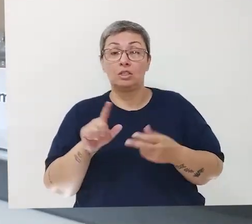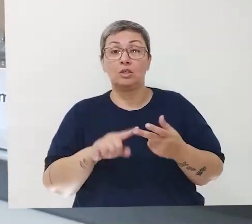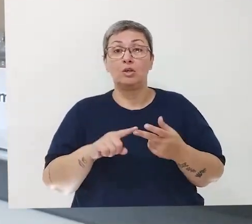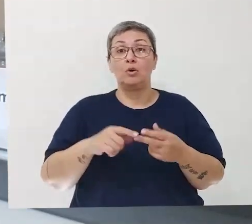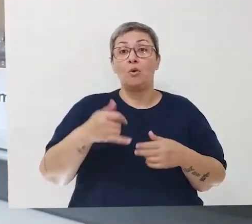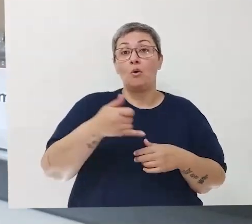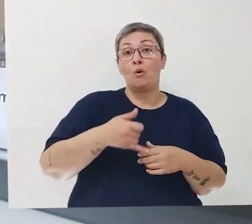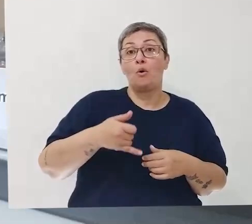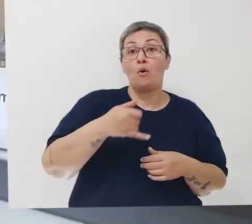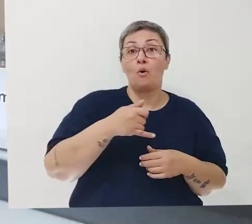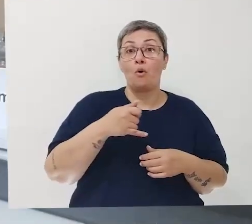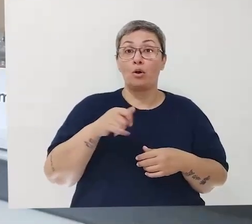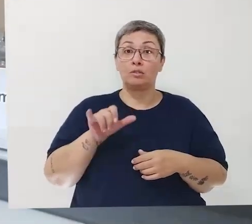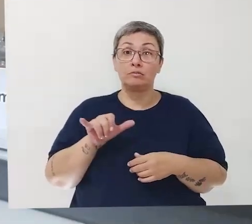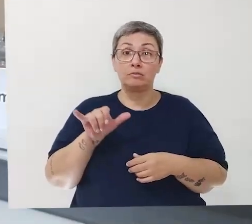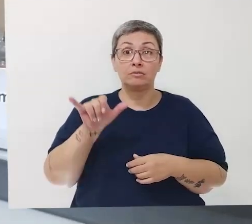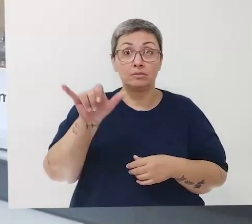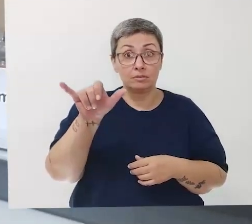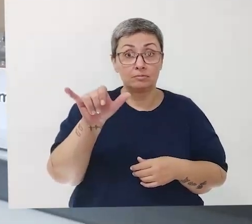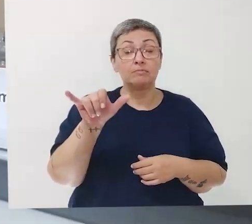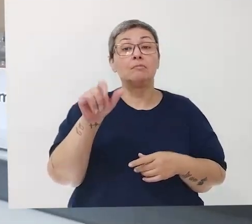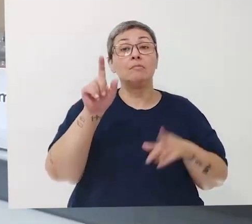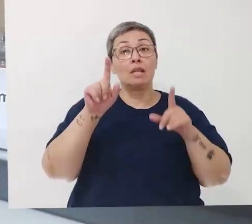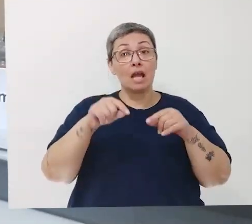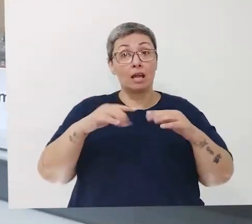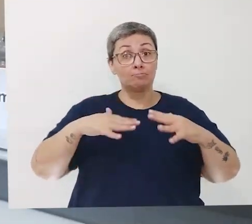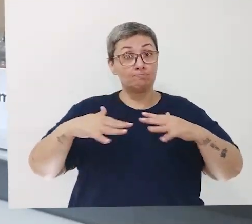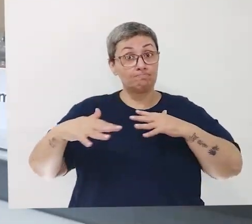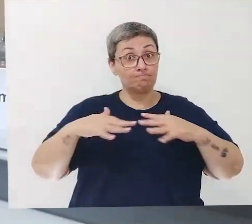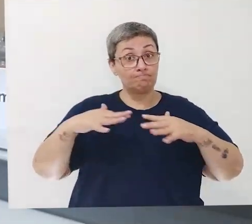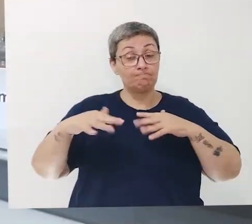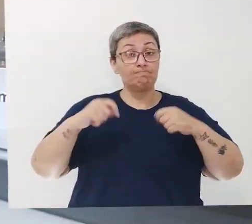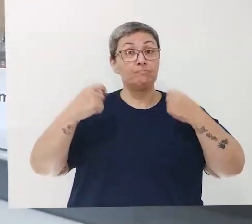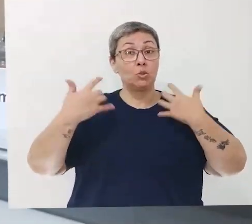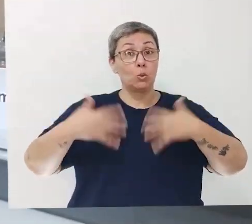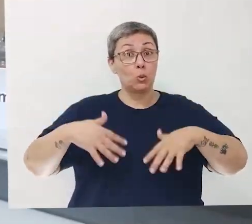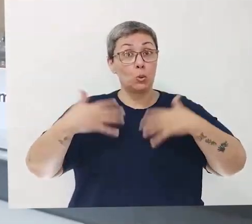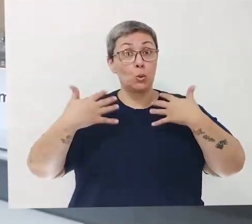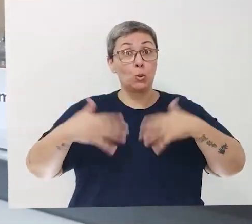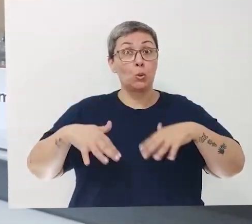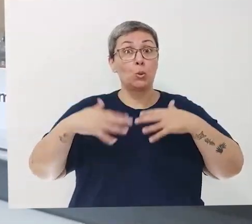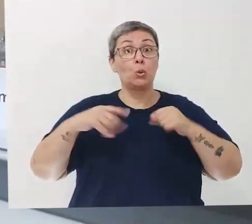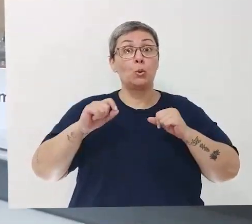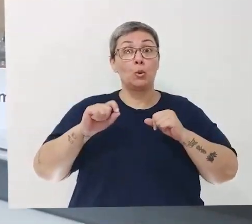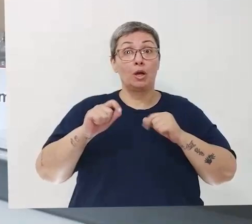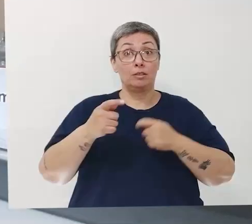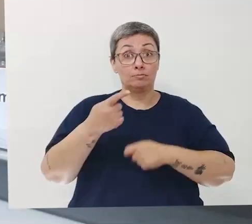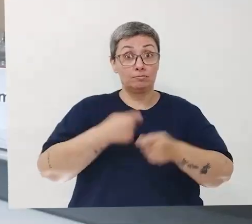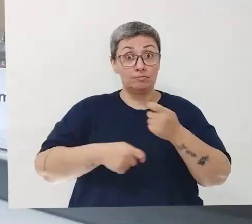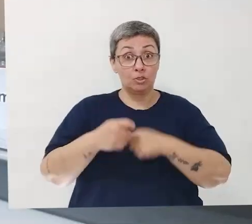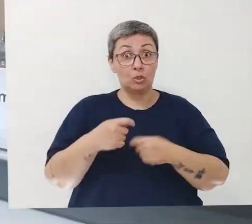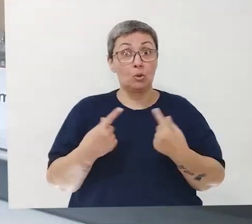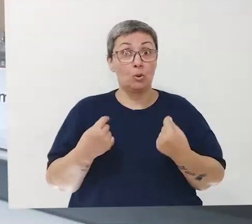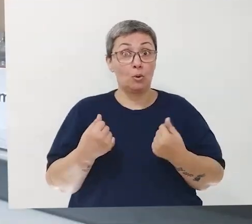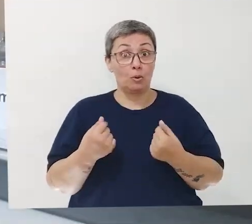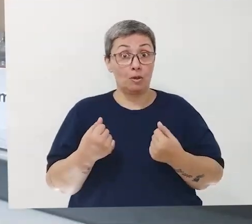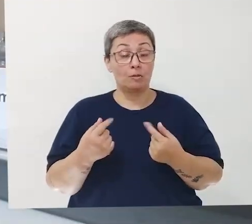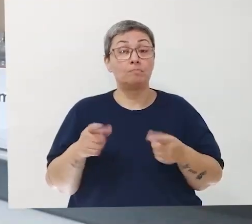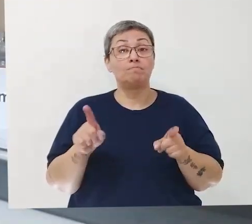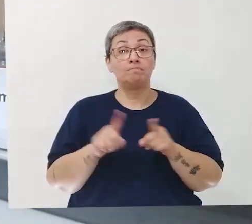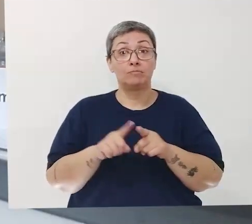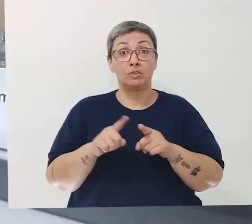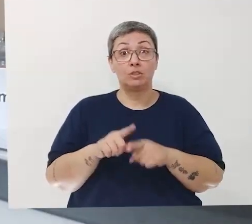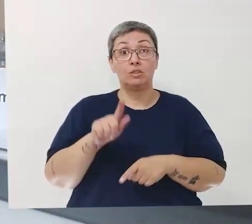para aviação, né? E tudo isso aí está movimentando grande parte da nossa economia, tá? E